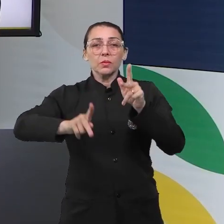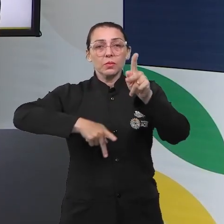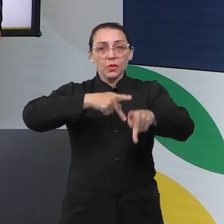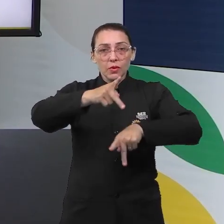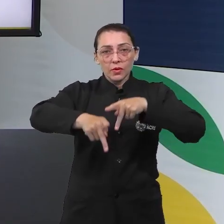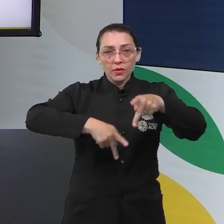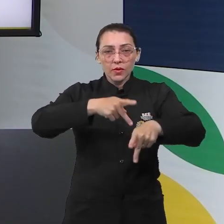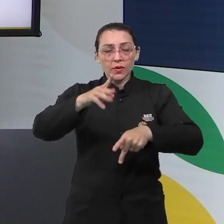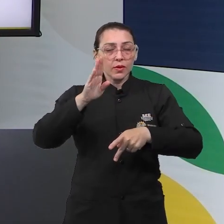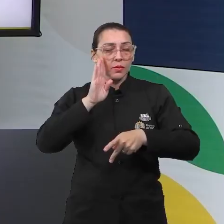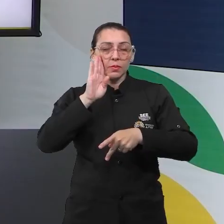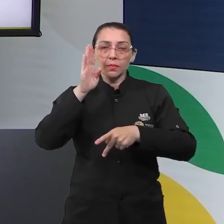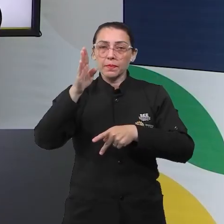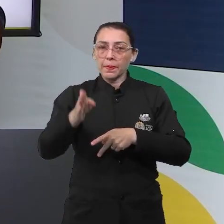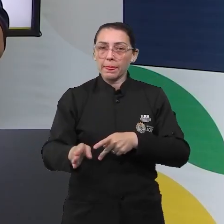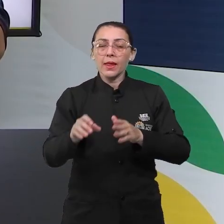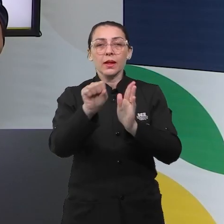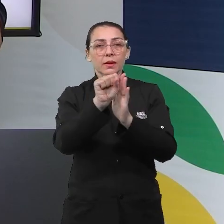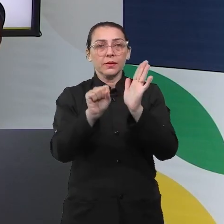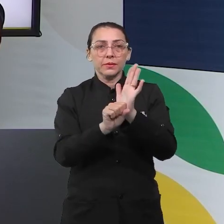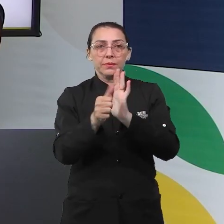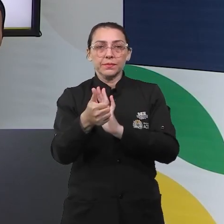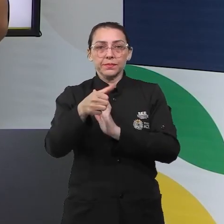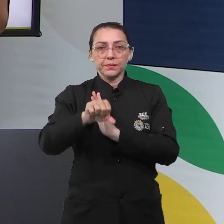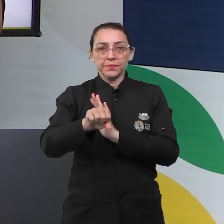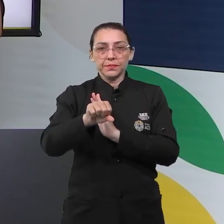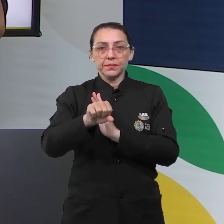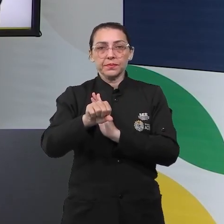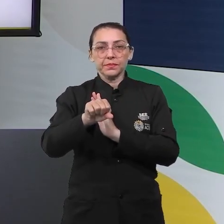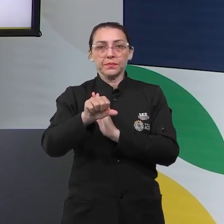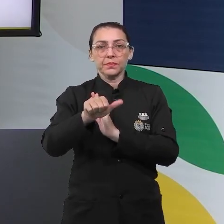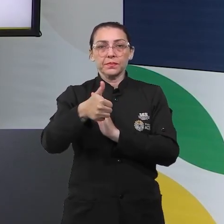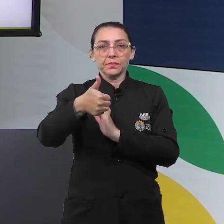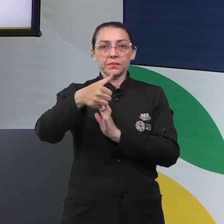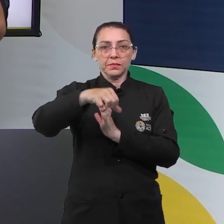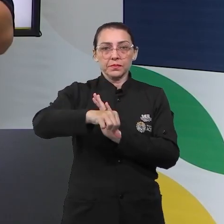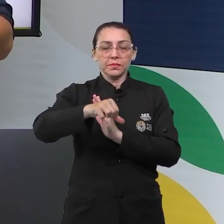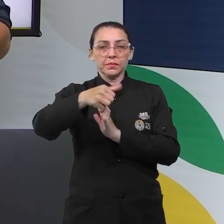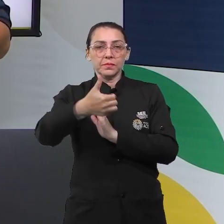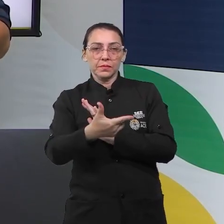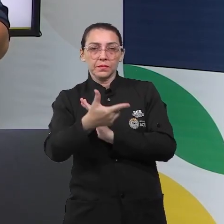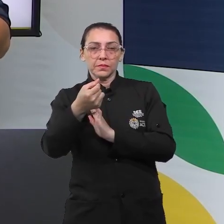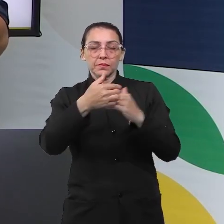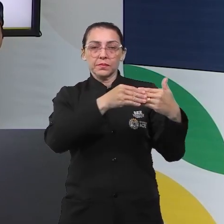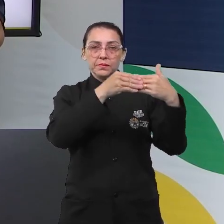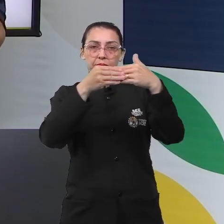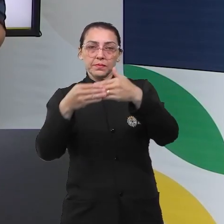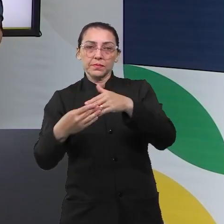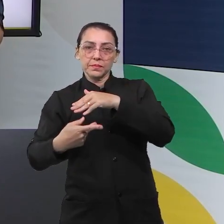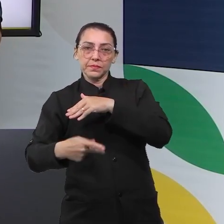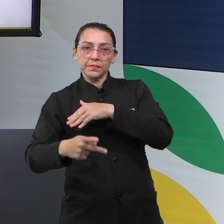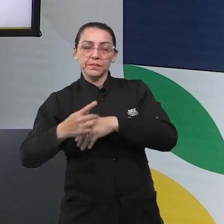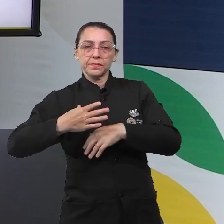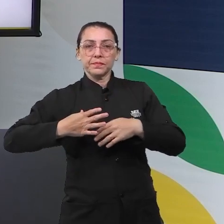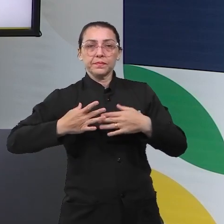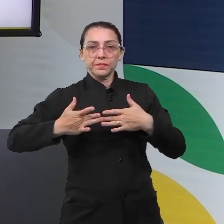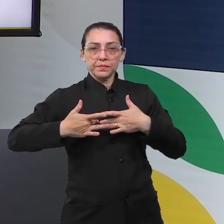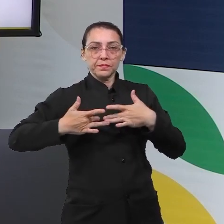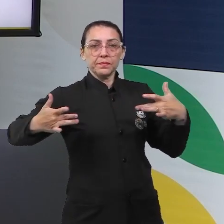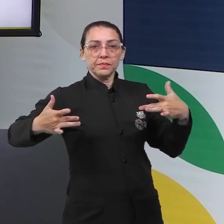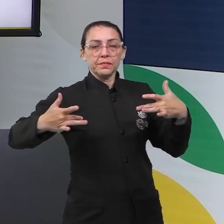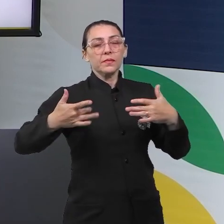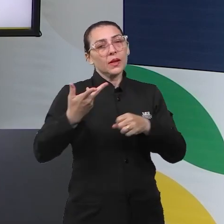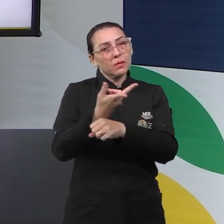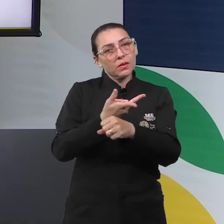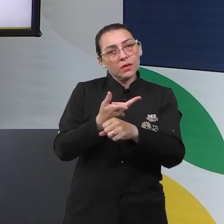povos que, principalmente no século XVIII, XIX, XX, acabam vindo para cá voluntariamente em